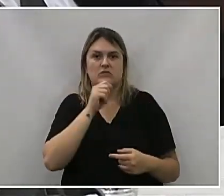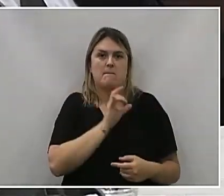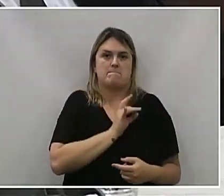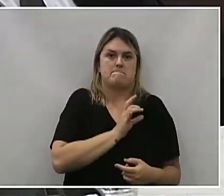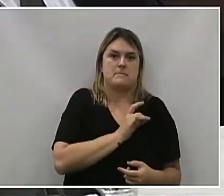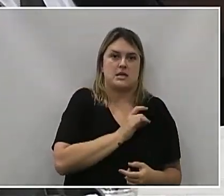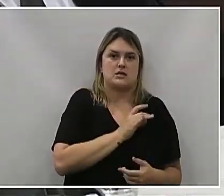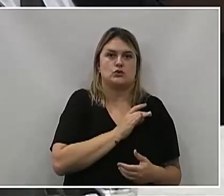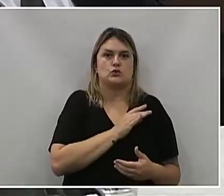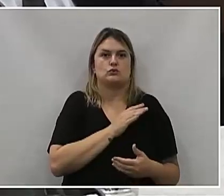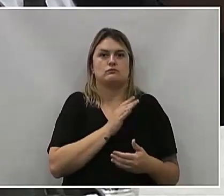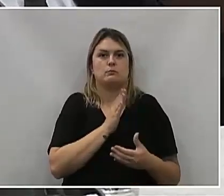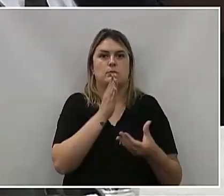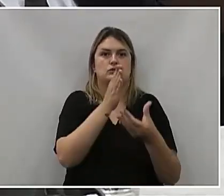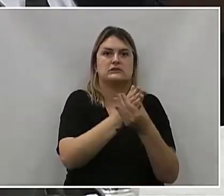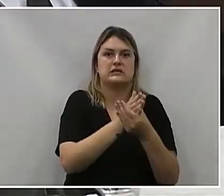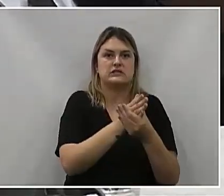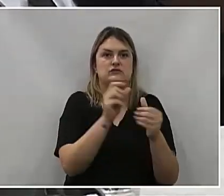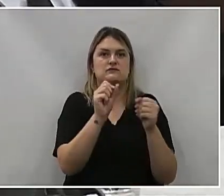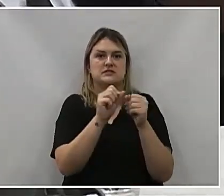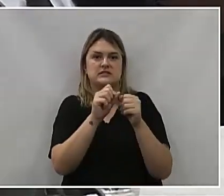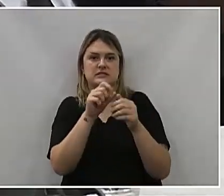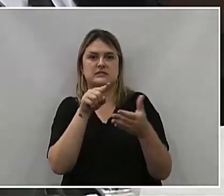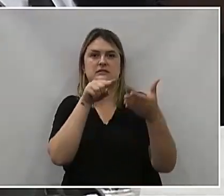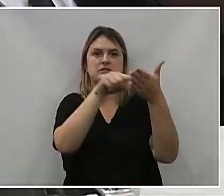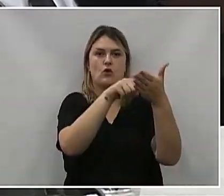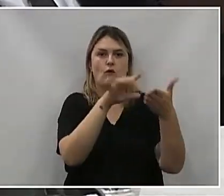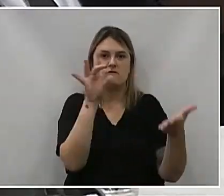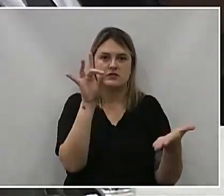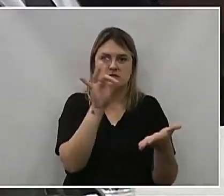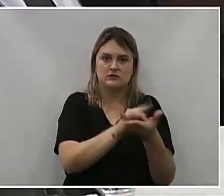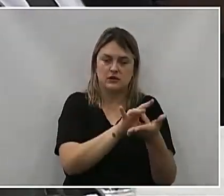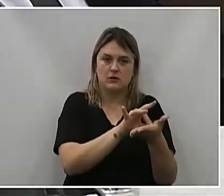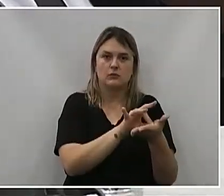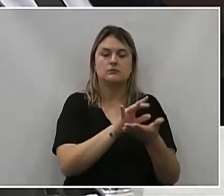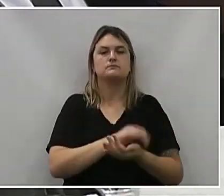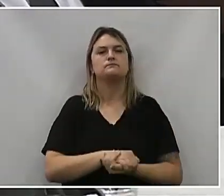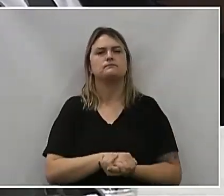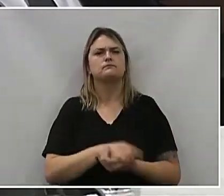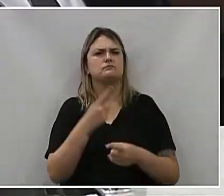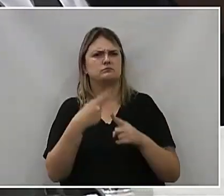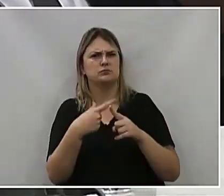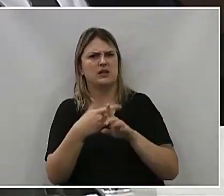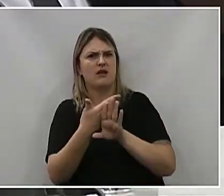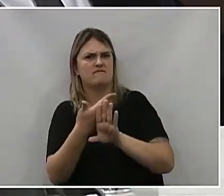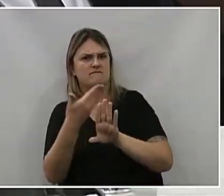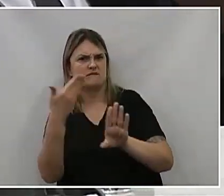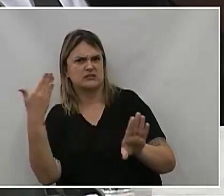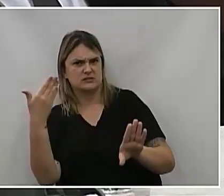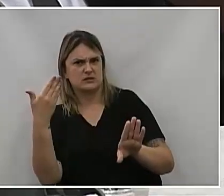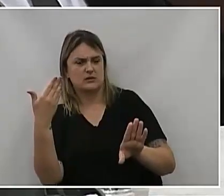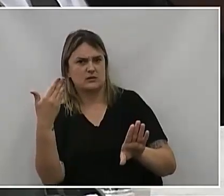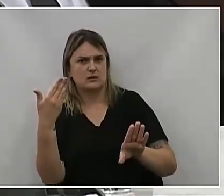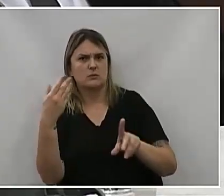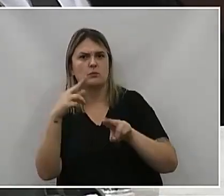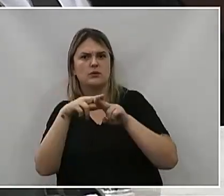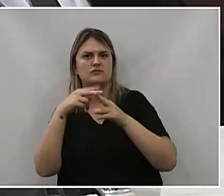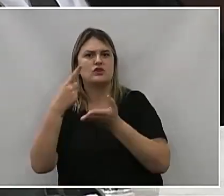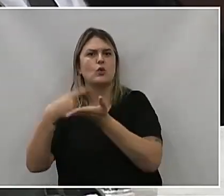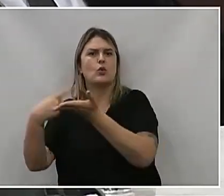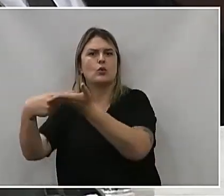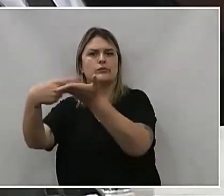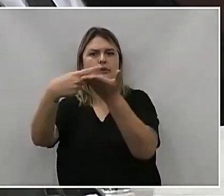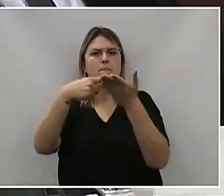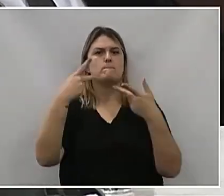de seguir com o processo adiante, de fazer as denúncias nos canais oficiais, porque esse afastamento se deu muito por um acordo político